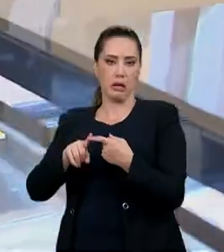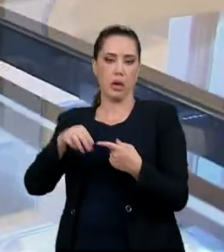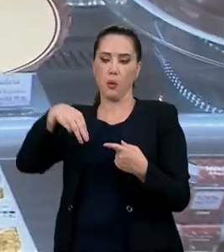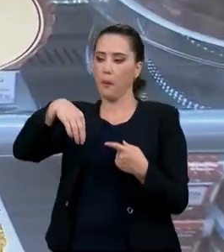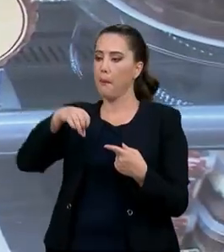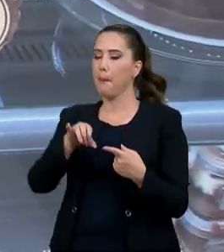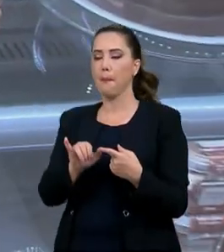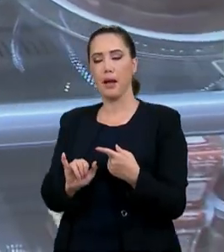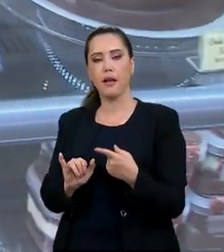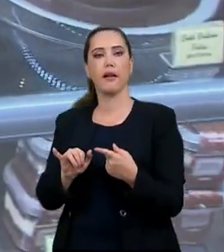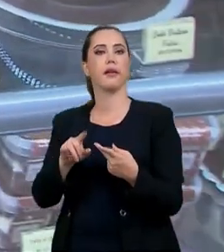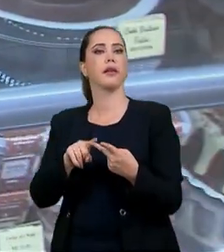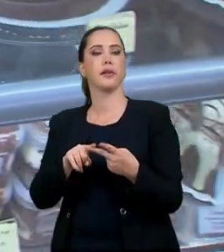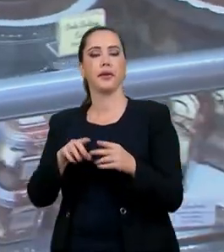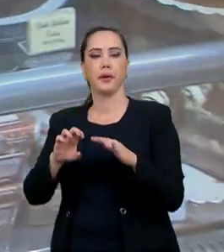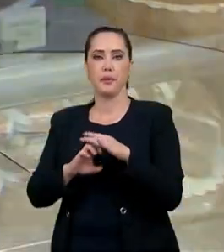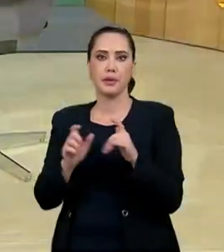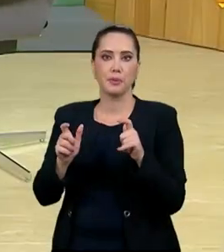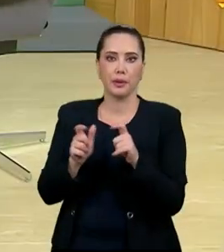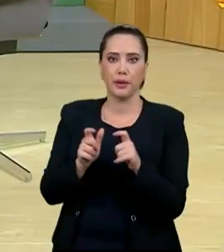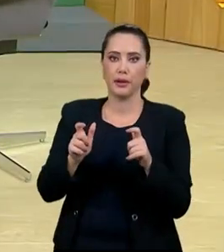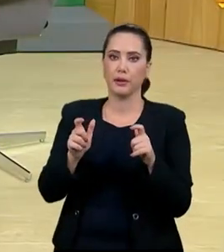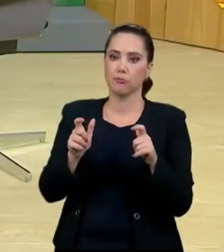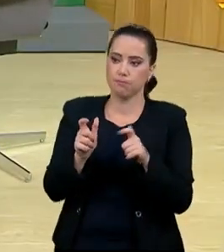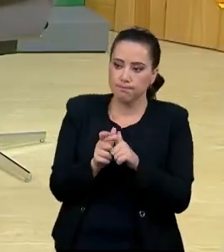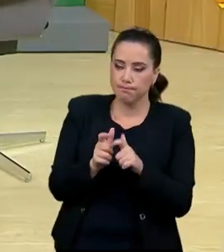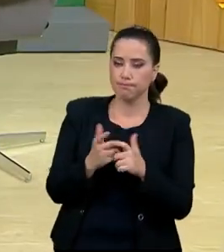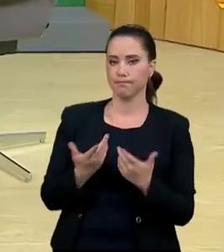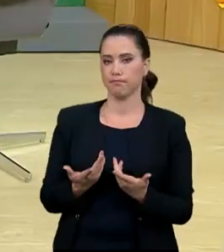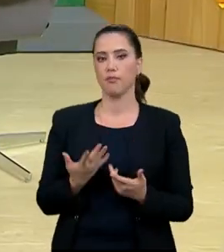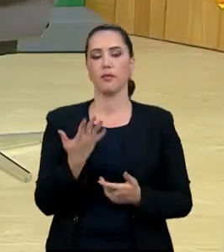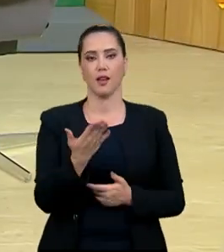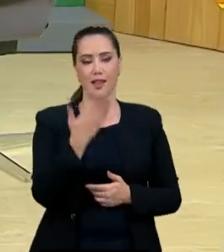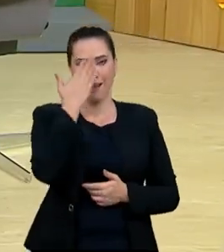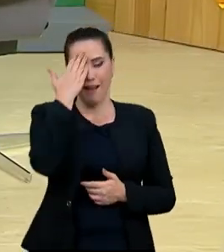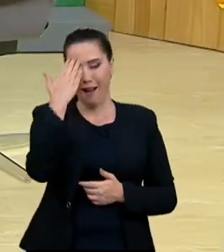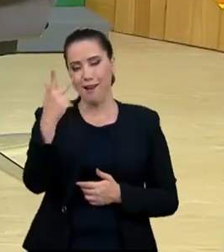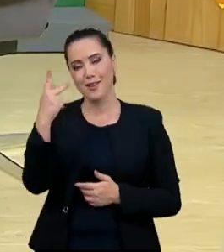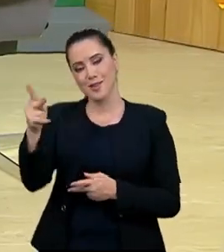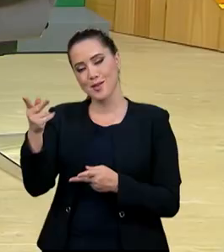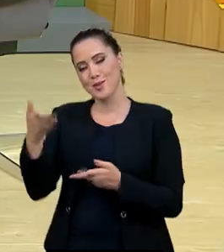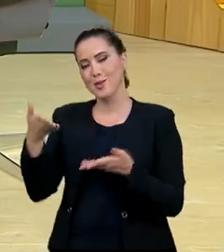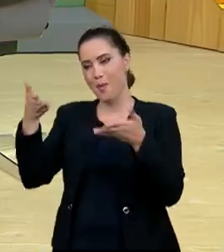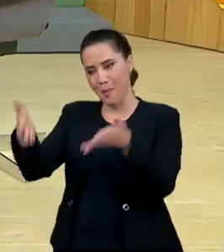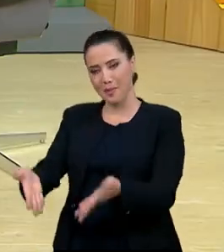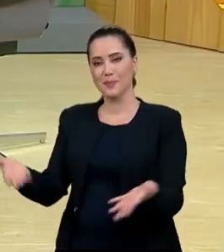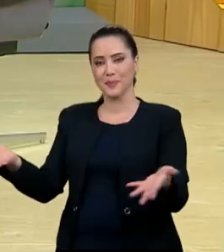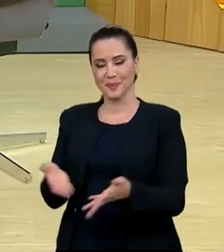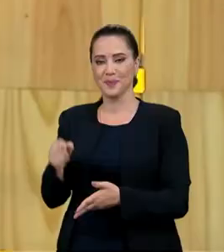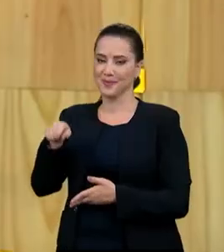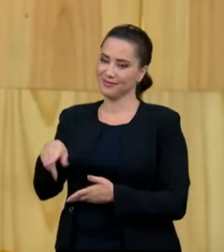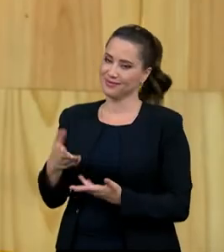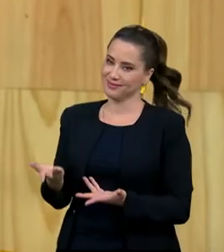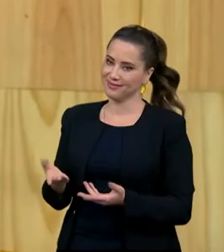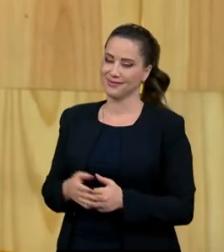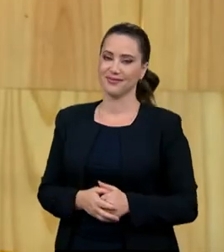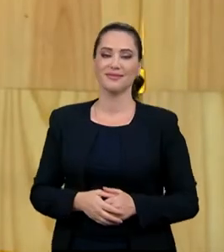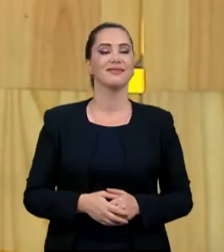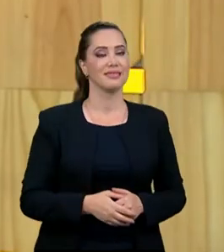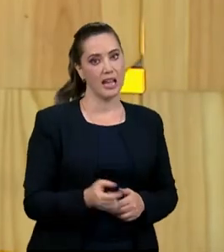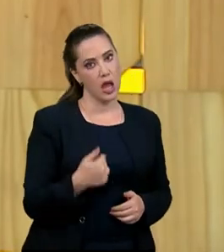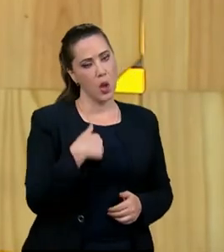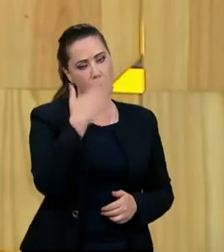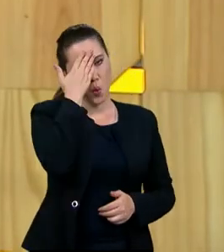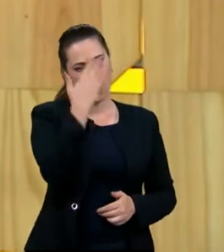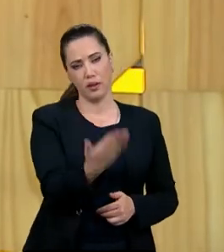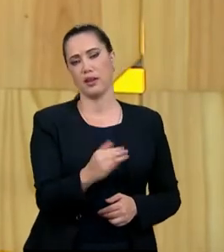microempreendedores individuais. Muito obrigado pela participação, pela presença aqui no Brasil em Pauta, secretário. Muito obrigado, Paulo. Uma